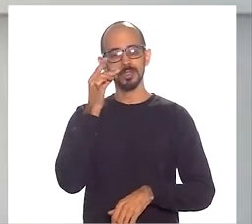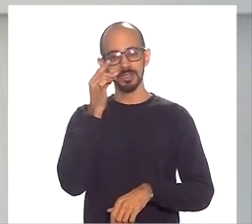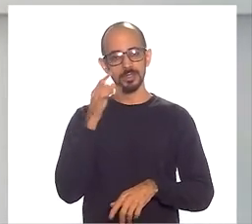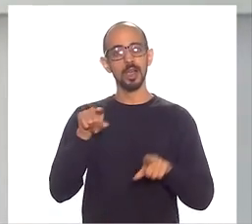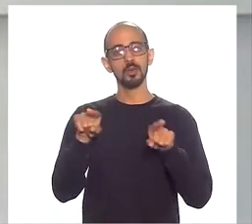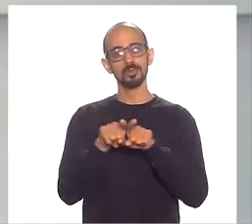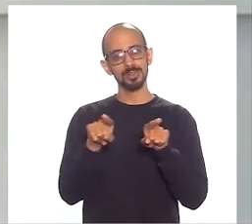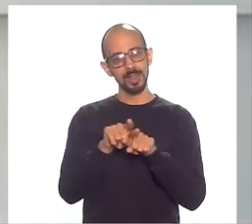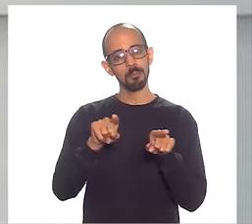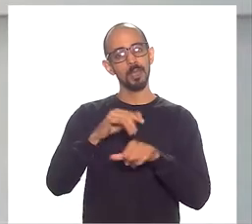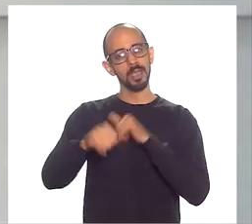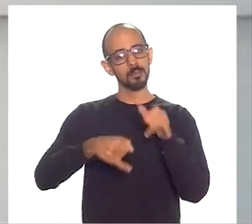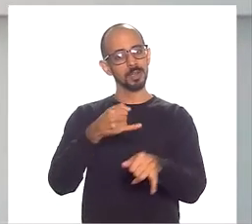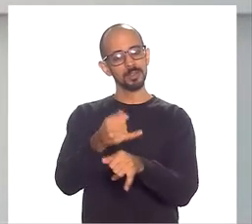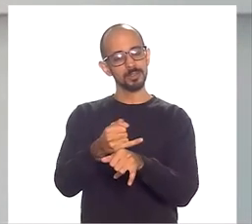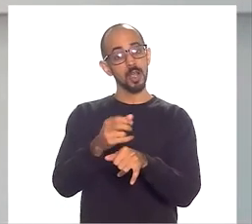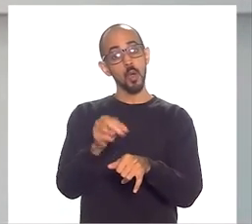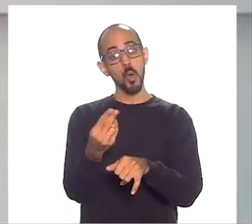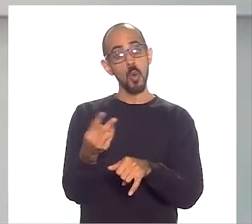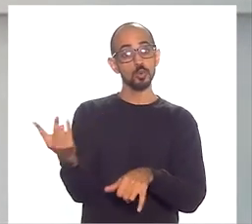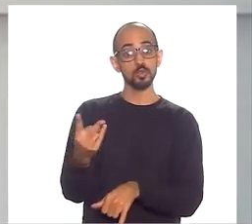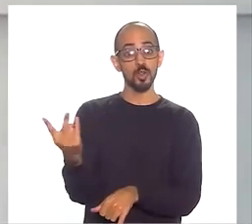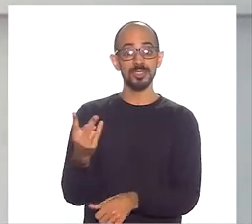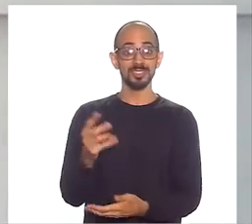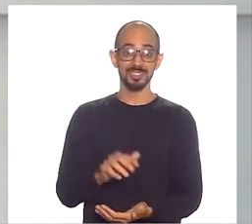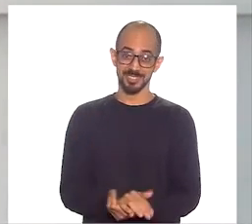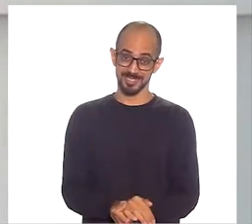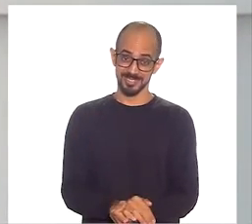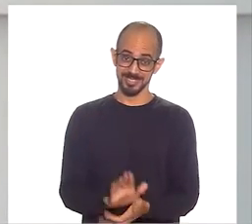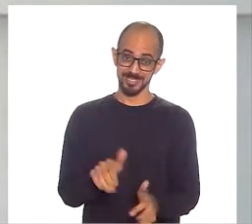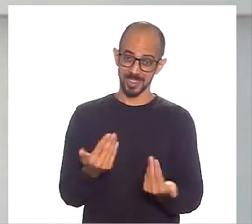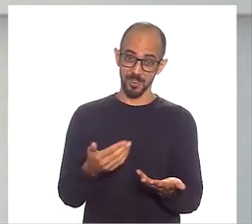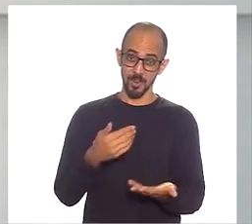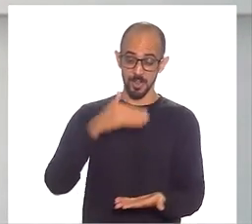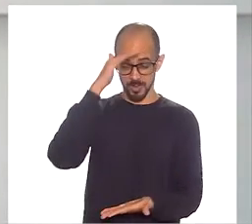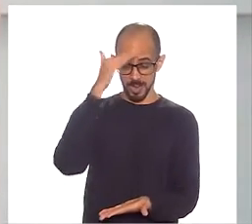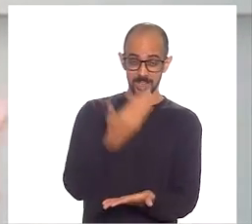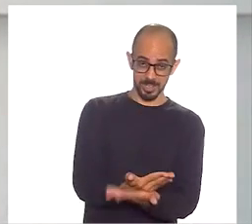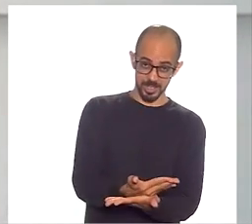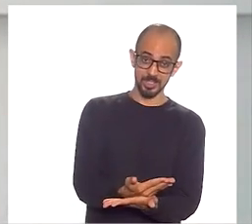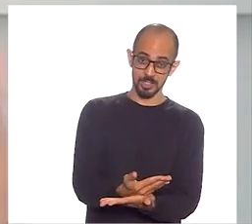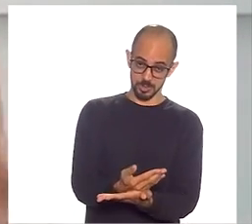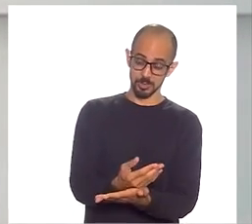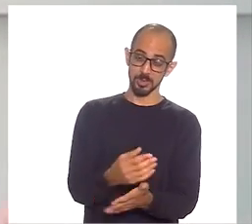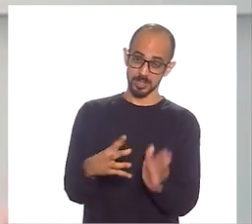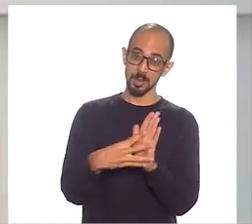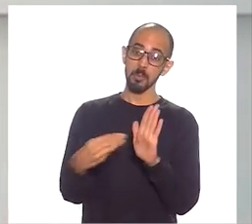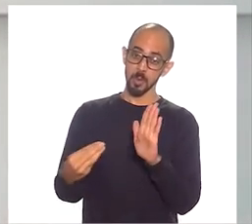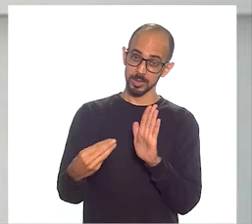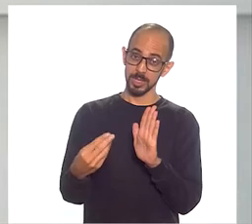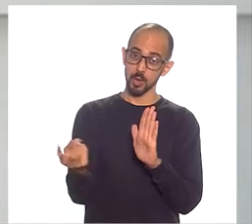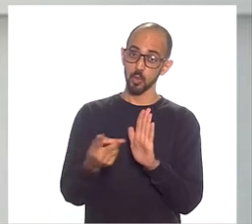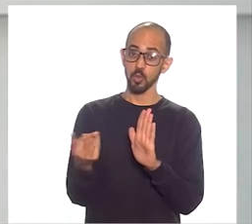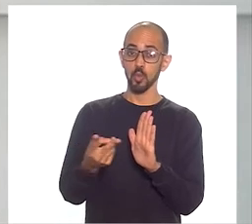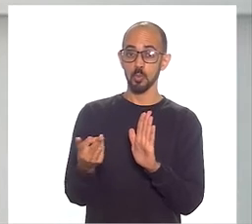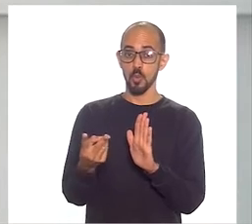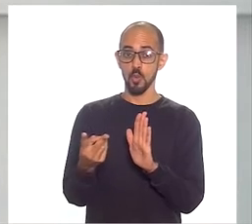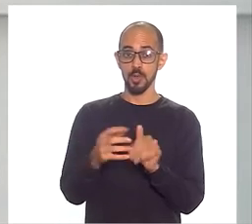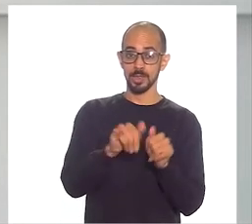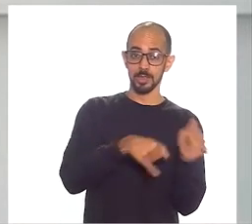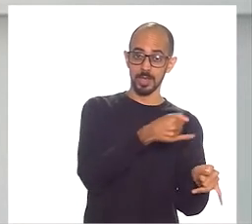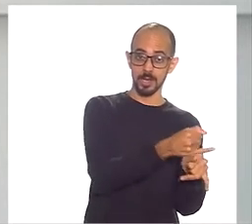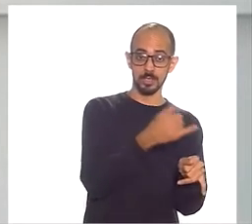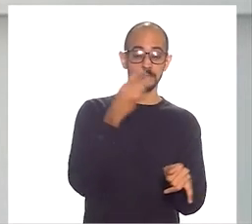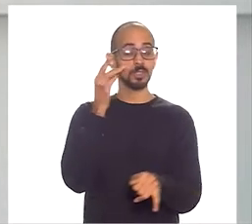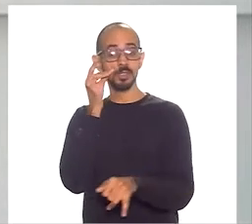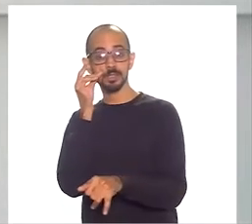presencial, 100% online ou de forma híbrida. Então, assim, eu acredito muito nesse formato híbrido. Por quê? Como no